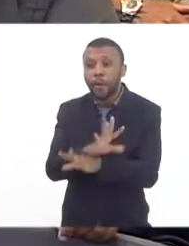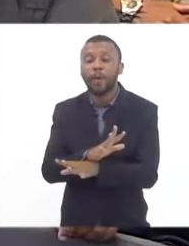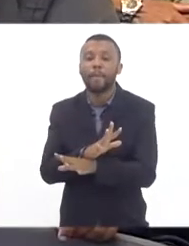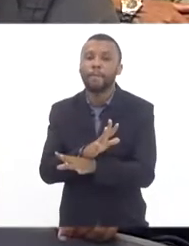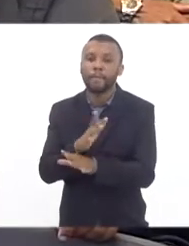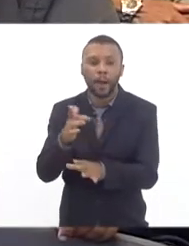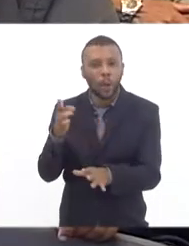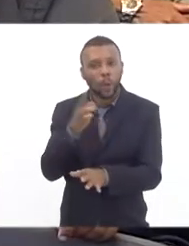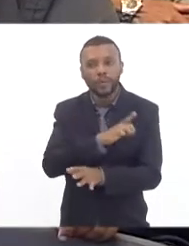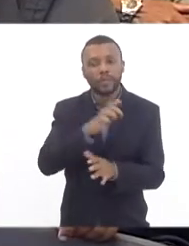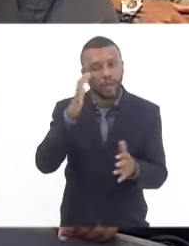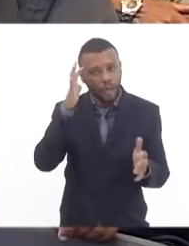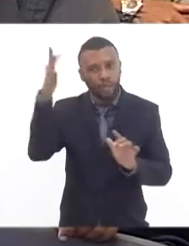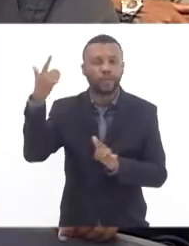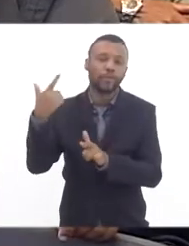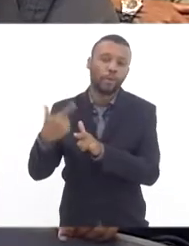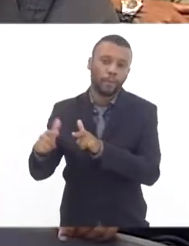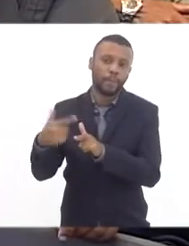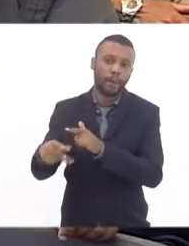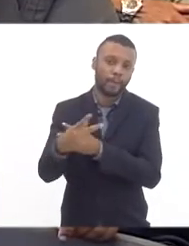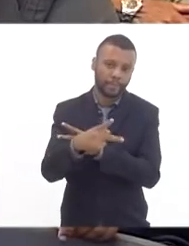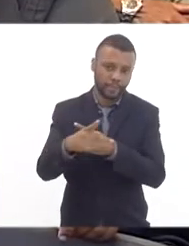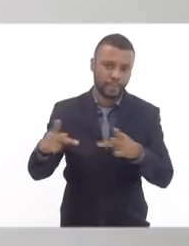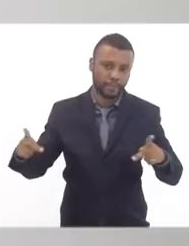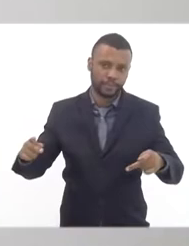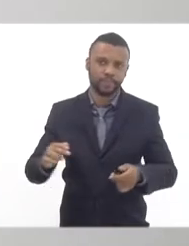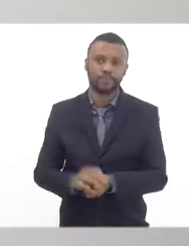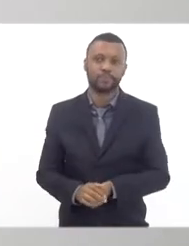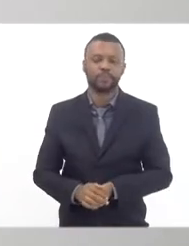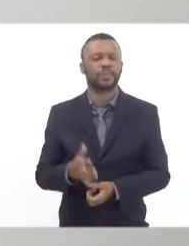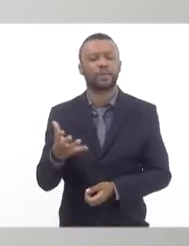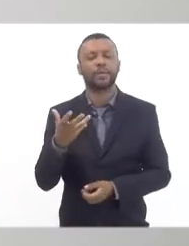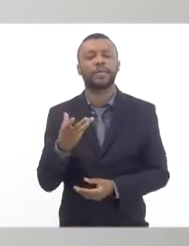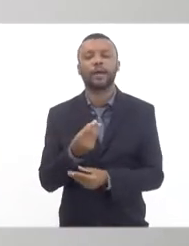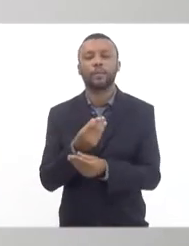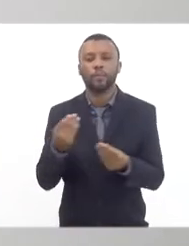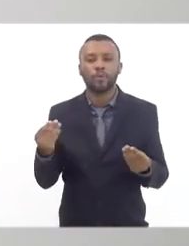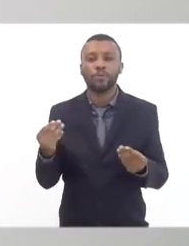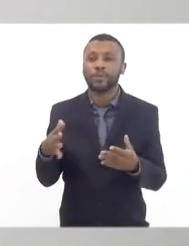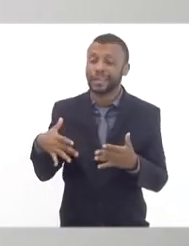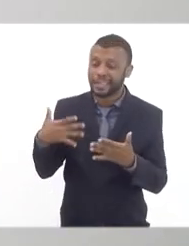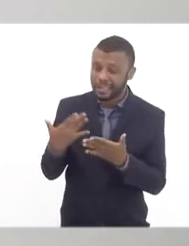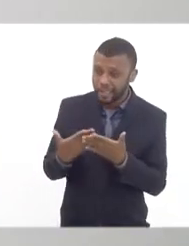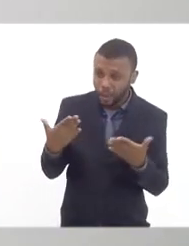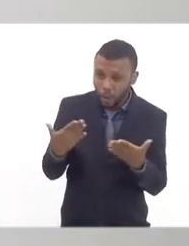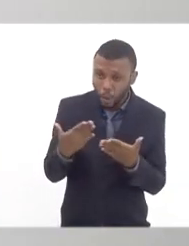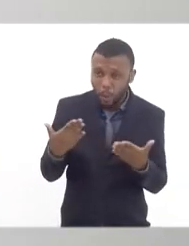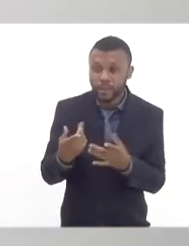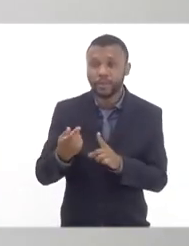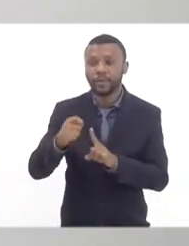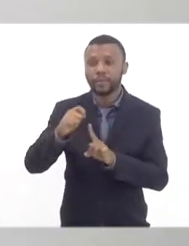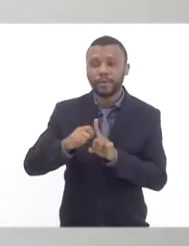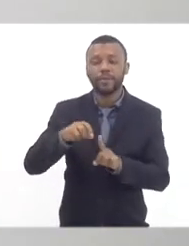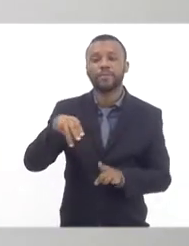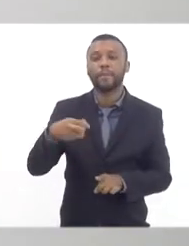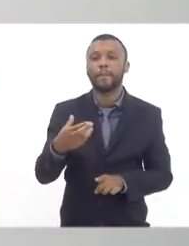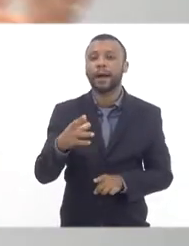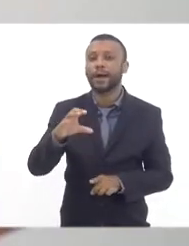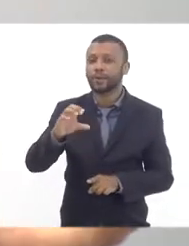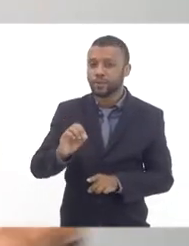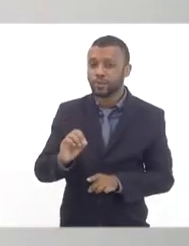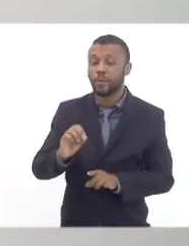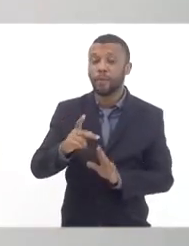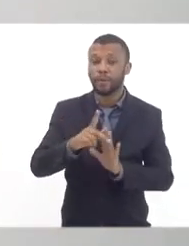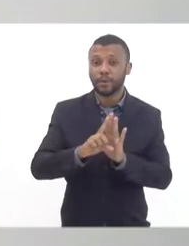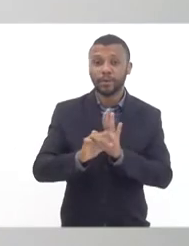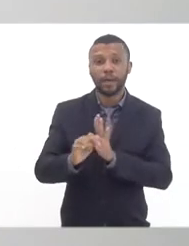da sua vida. Eu gostaria muito de ver ainda, nesse mês de março, o PL aprovado. A gente